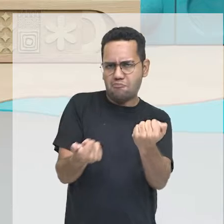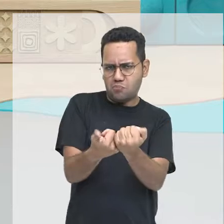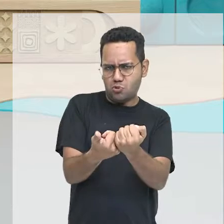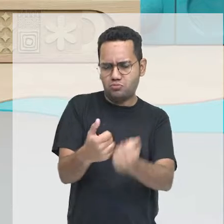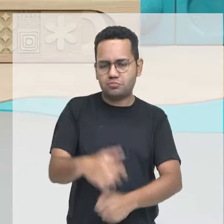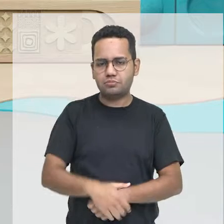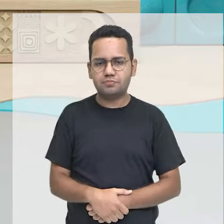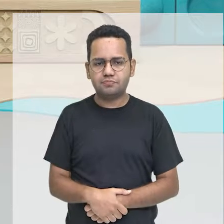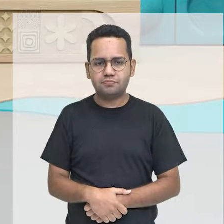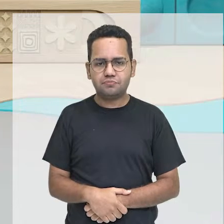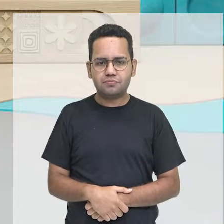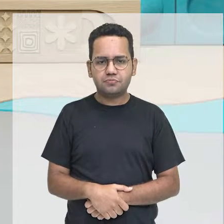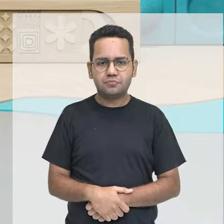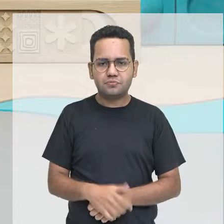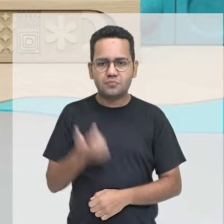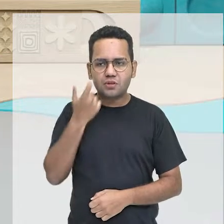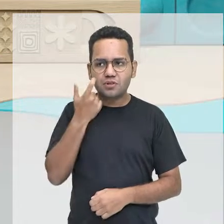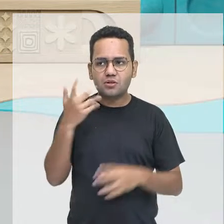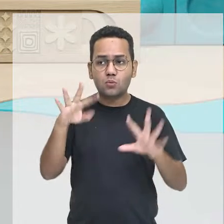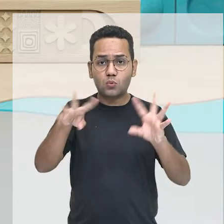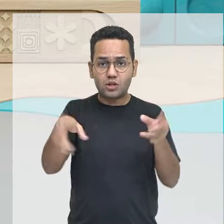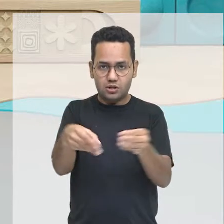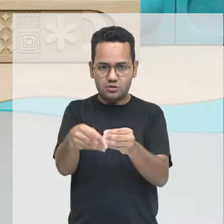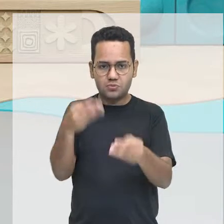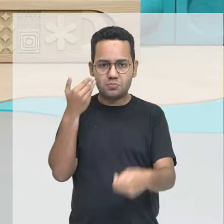Em uma definição bem rápida, né, nós